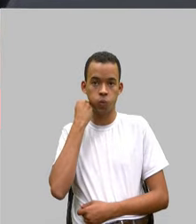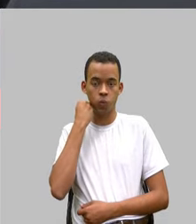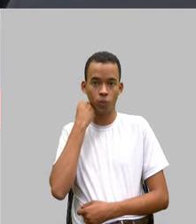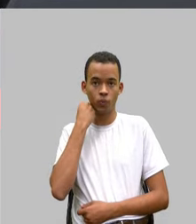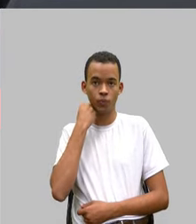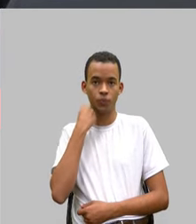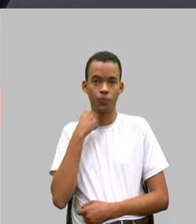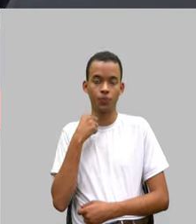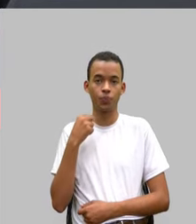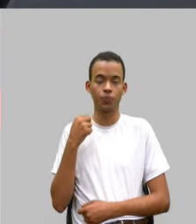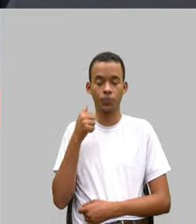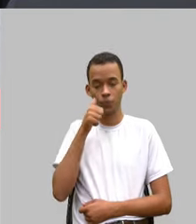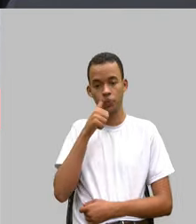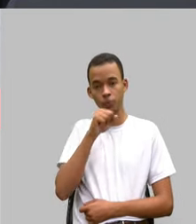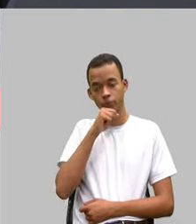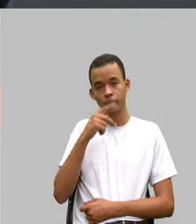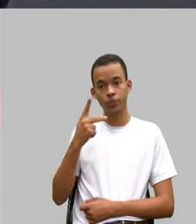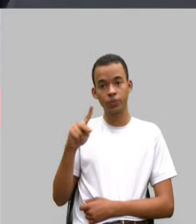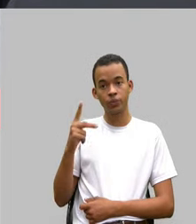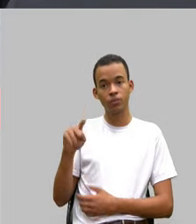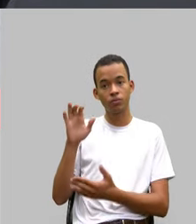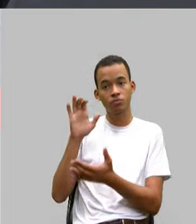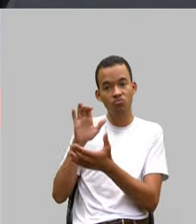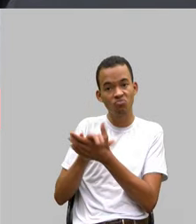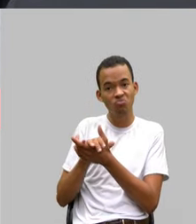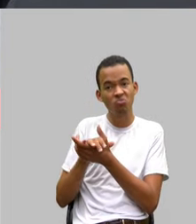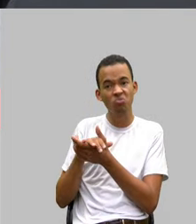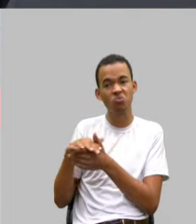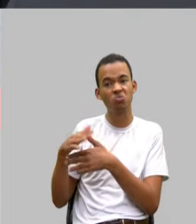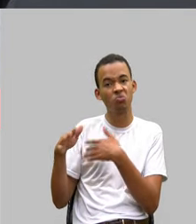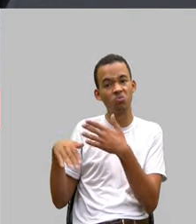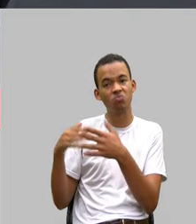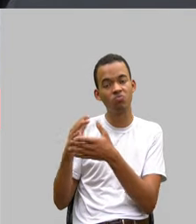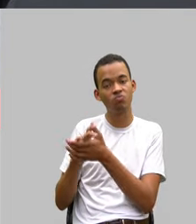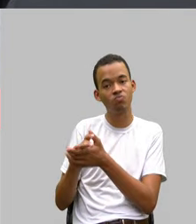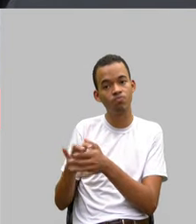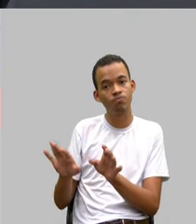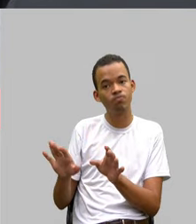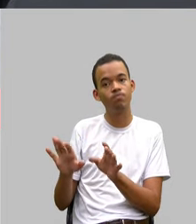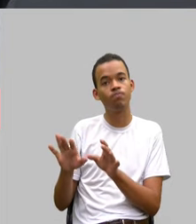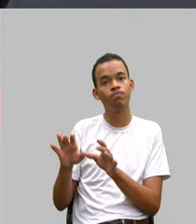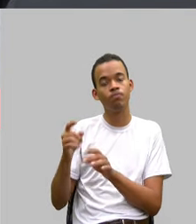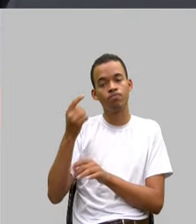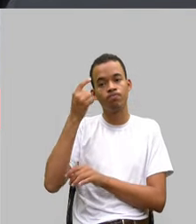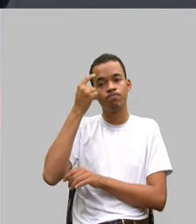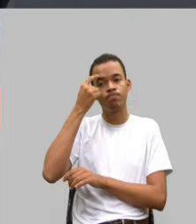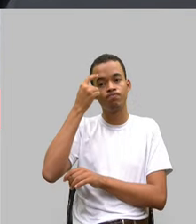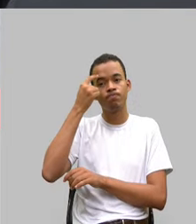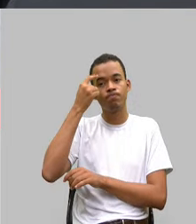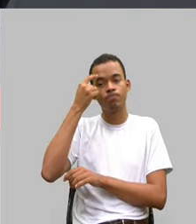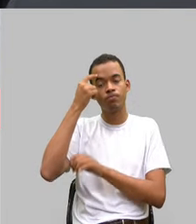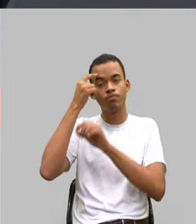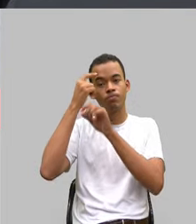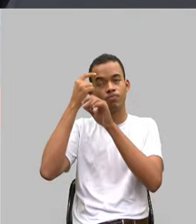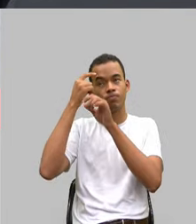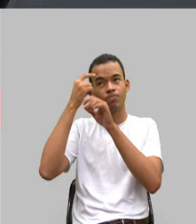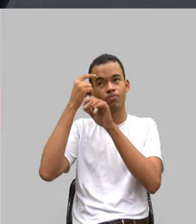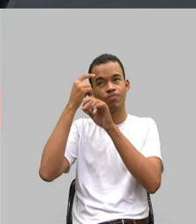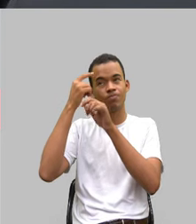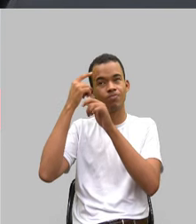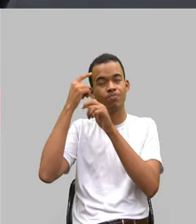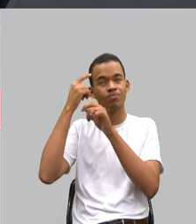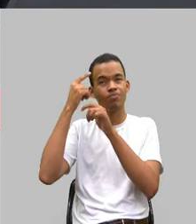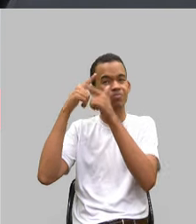não não deu certo e ela ela enlouqueceu ela ela deixou ela foi lá em casa